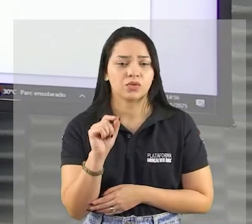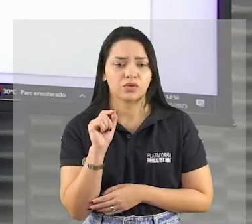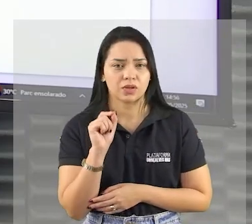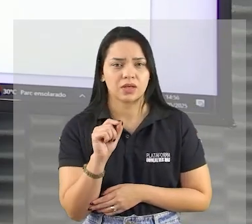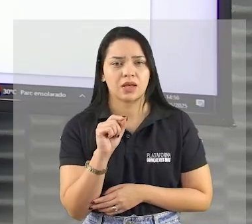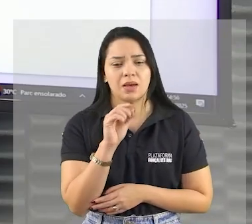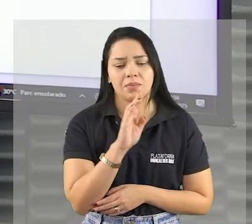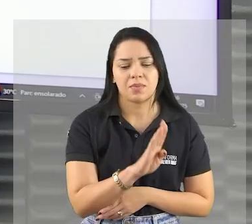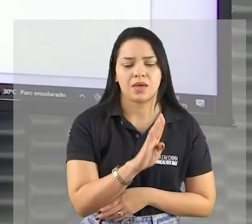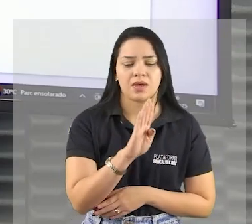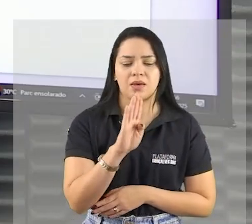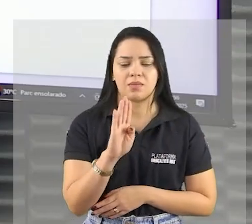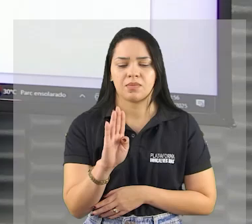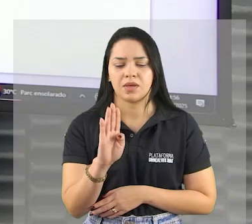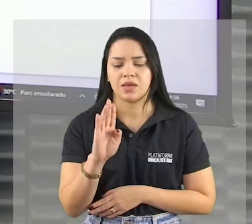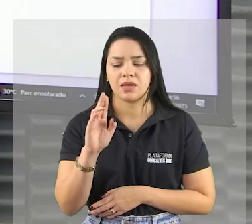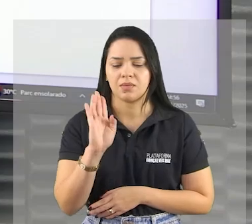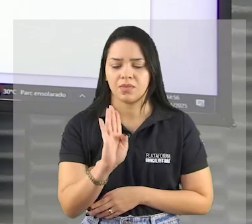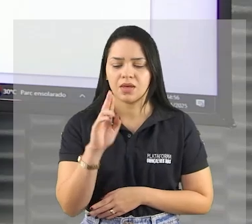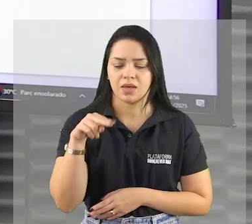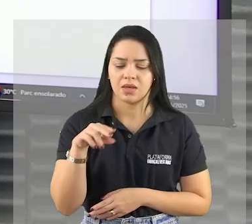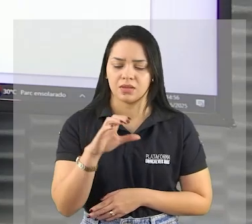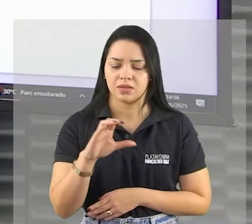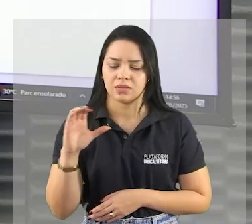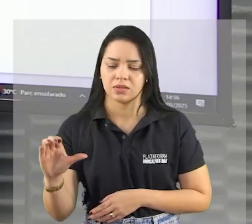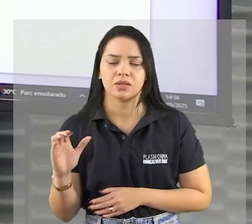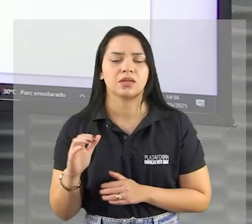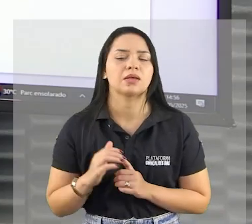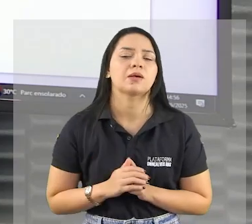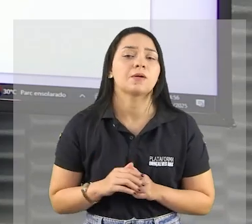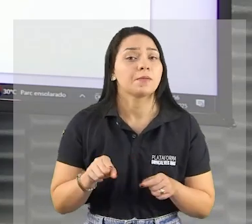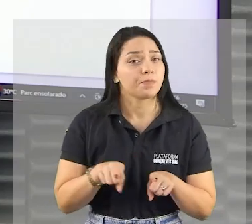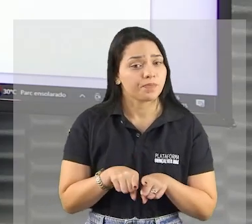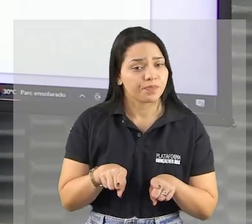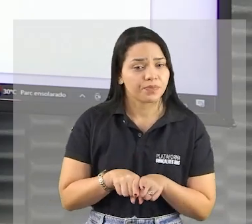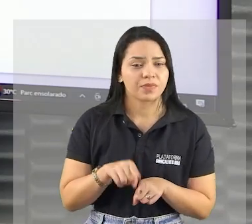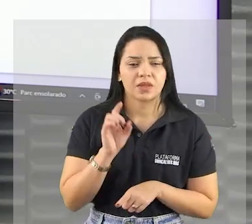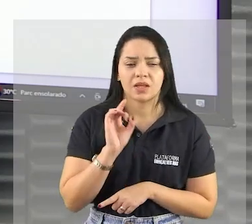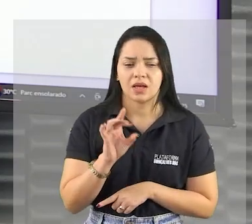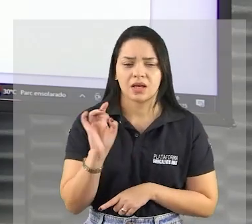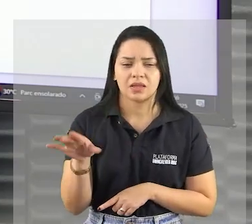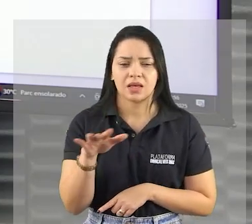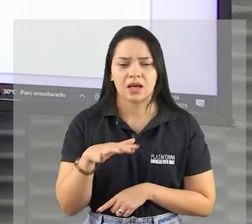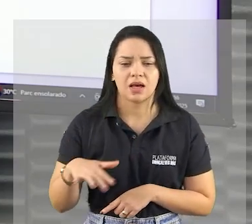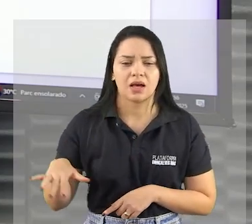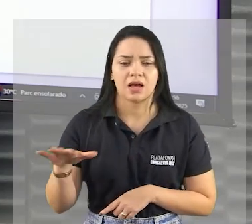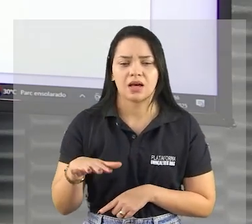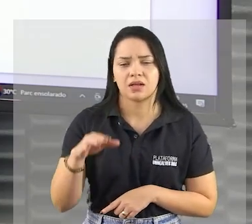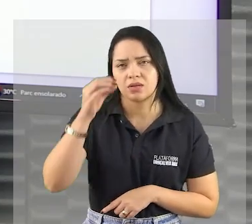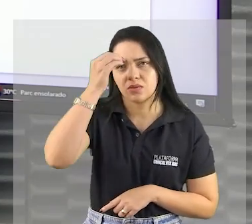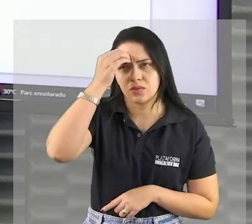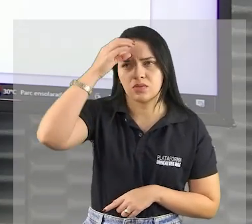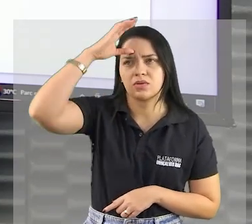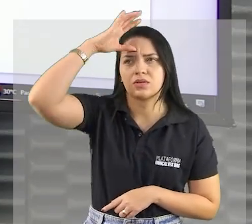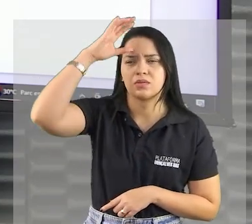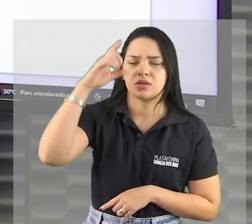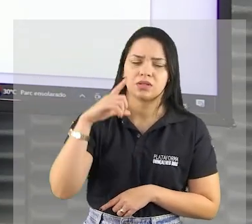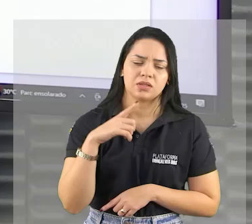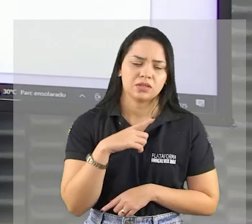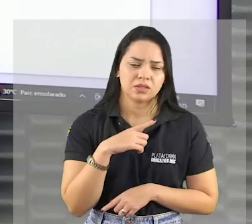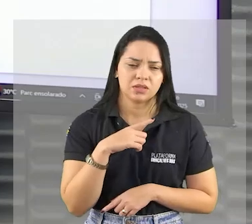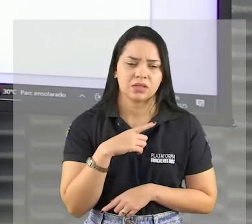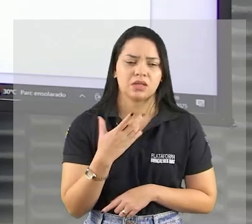Base Nacional Comum, que são as competências e habilidades. E aí a gente vai ver que cada área do conhecimento tem uma série